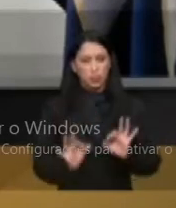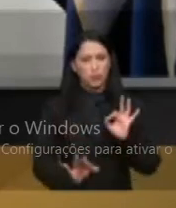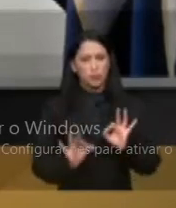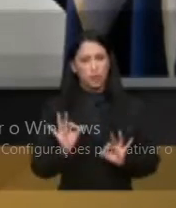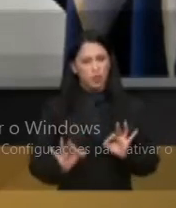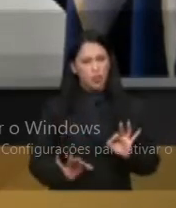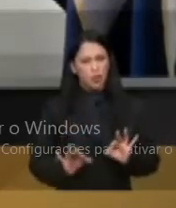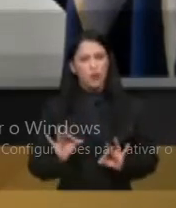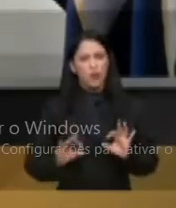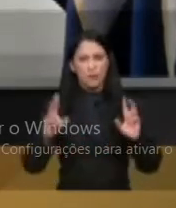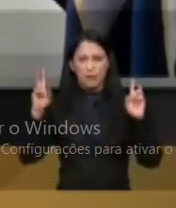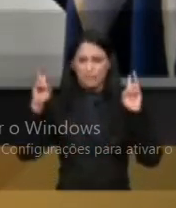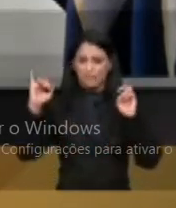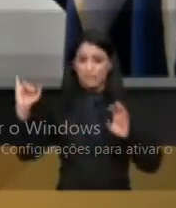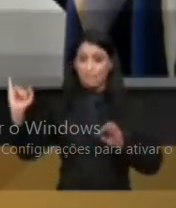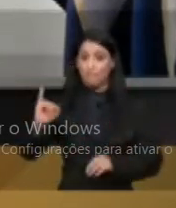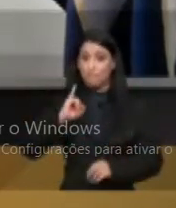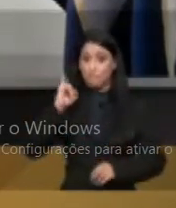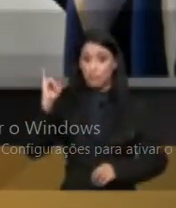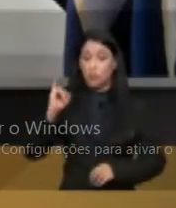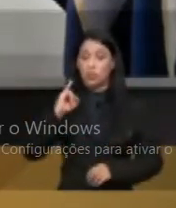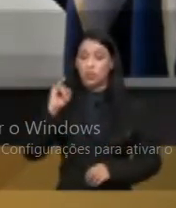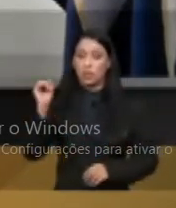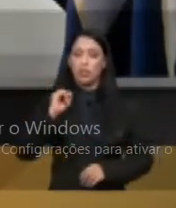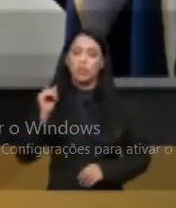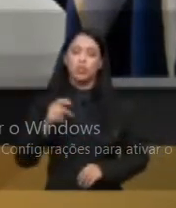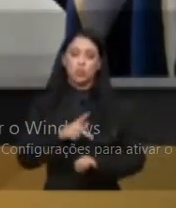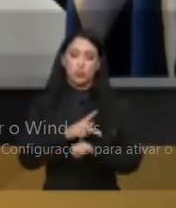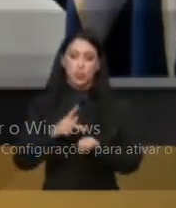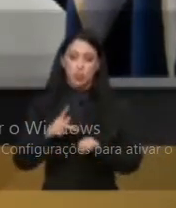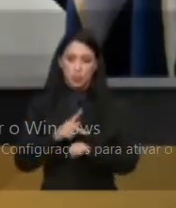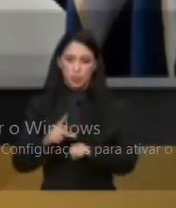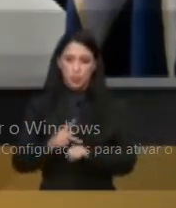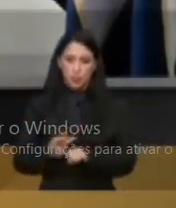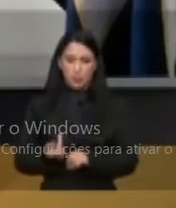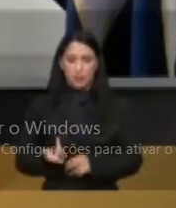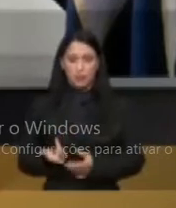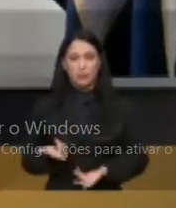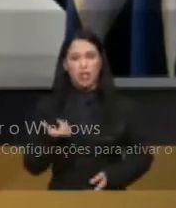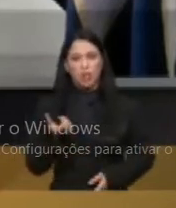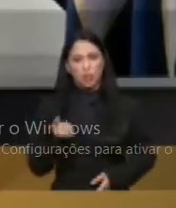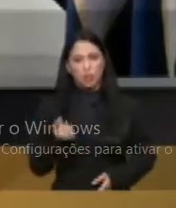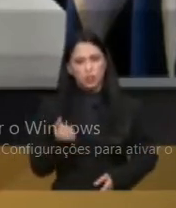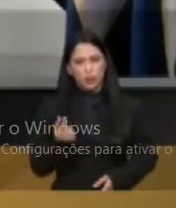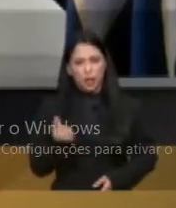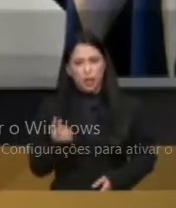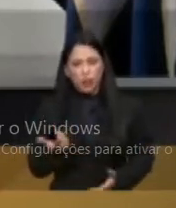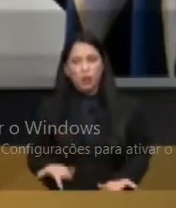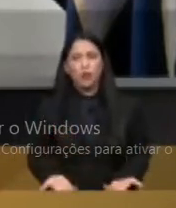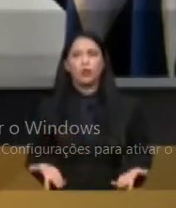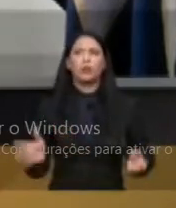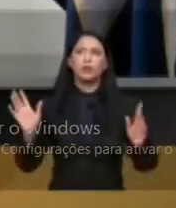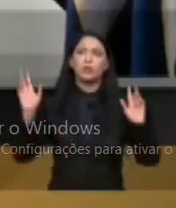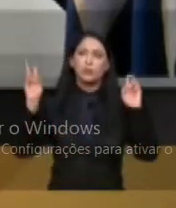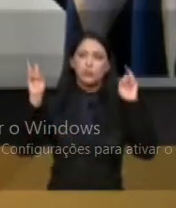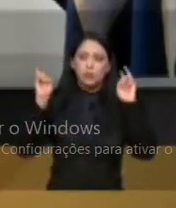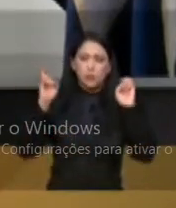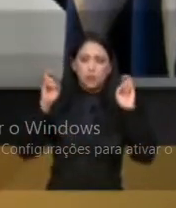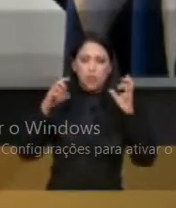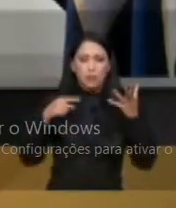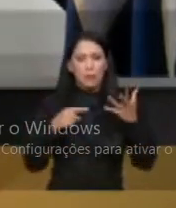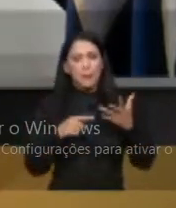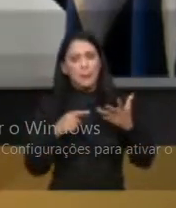um julgamento extremamente relevante para a nação, seja pelos valores envolvidos, seja